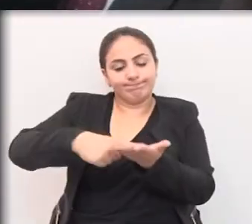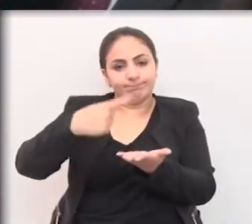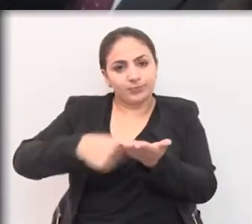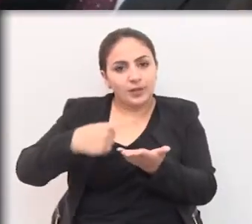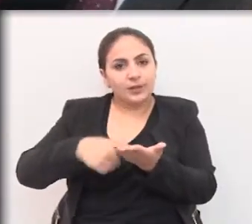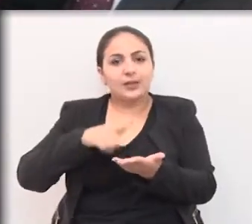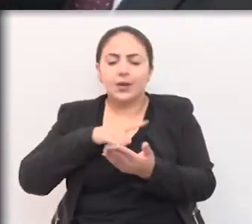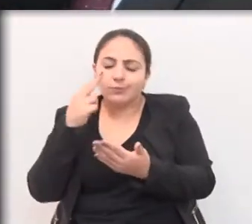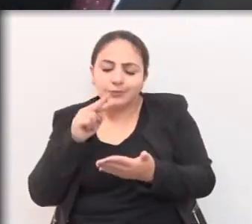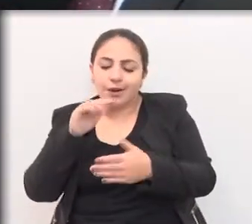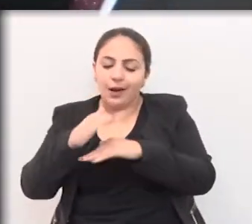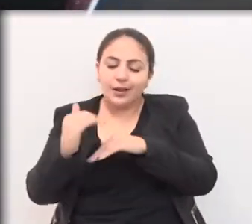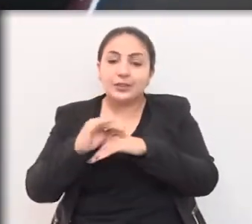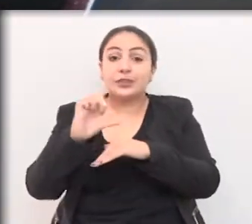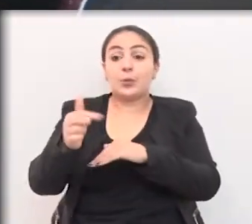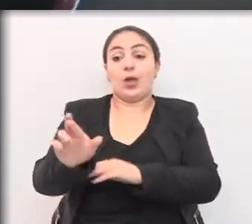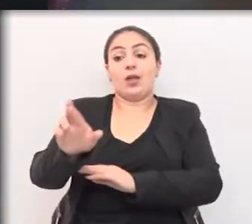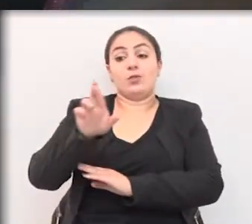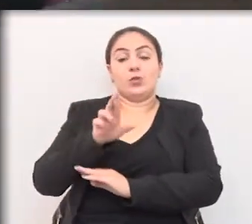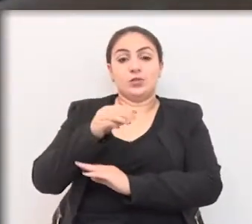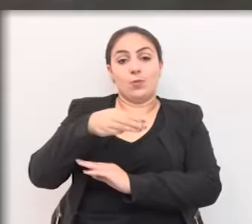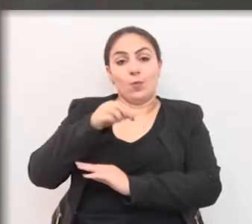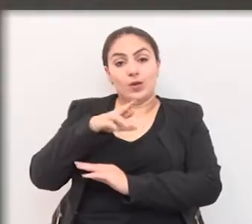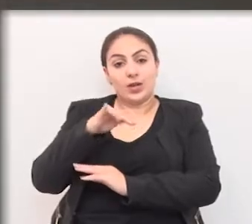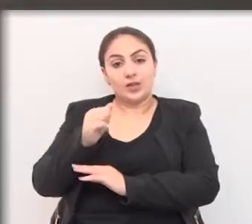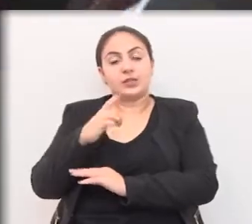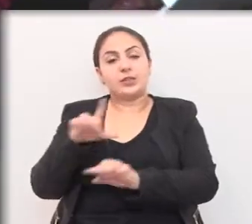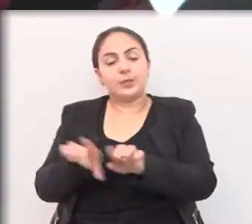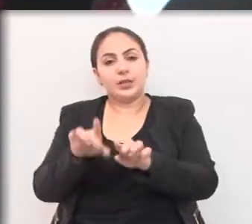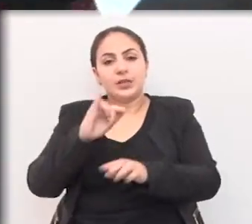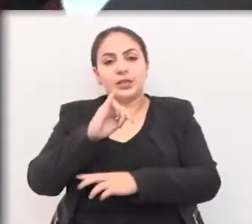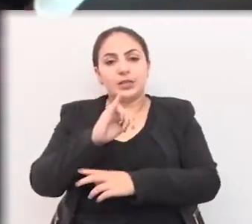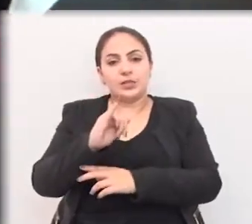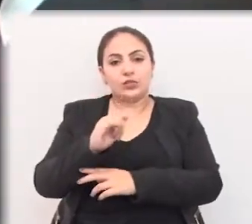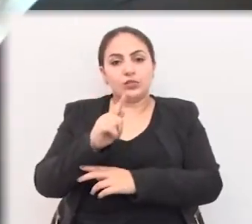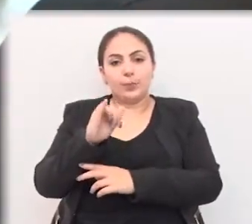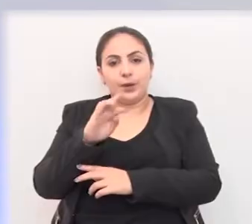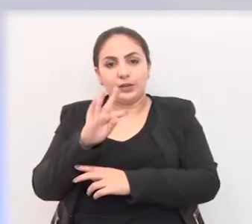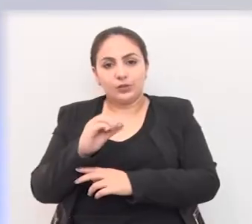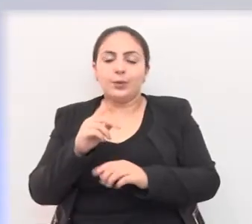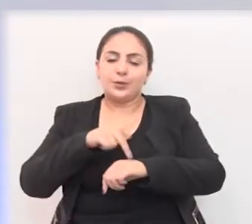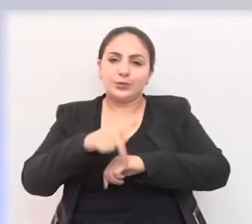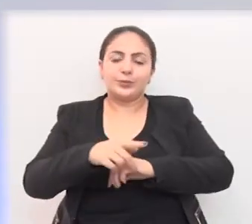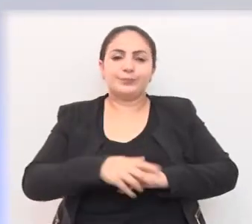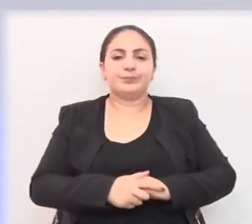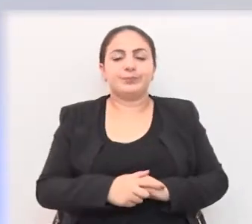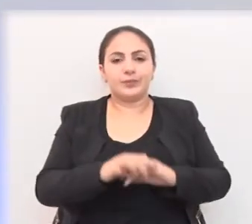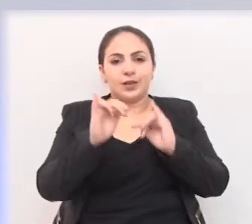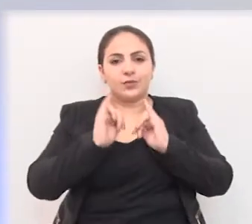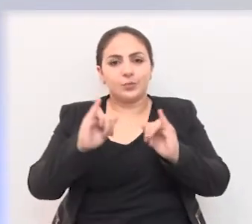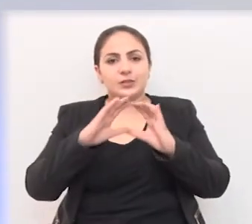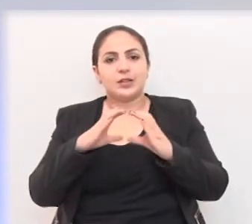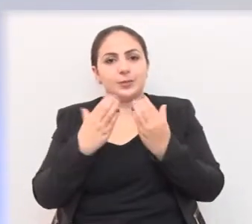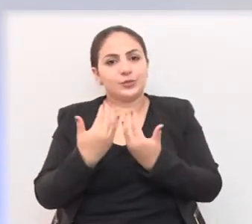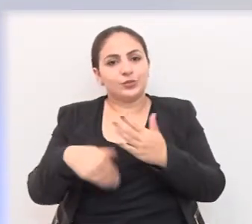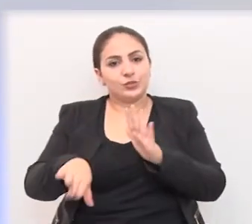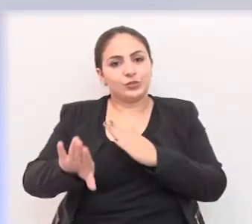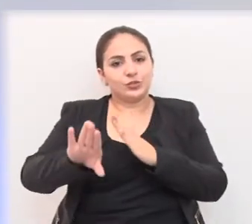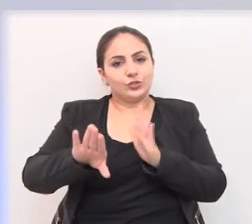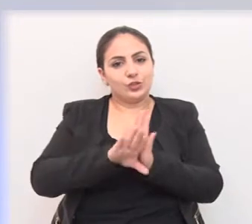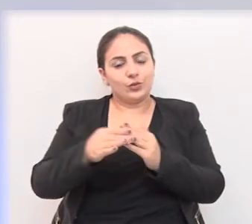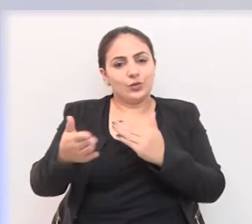compromisso que vai olhar com carinho e dar uma resposta então ao seu Moreira e também a Gilberto Capuani e a Passo Fundo. E o Jornal da Câmara de hoje está chegando